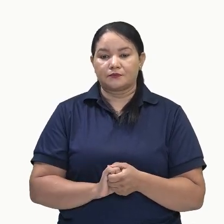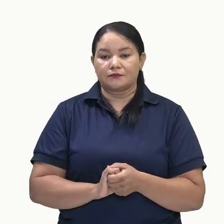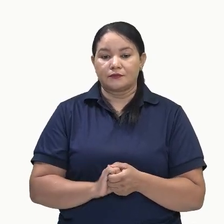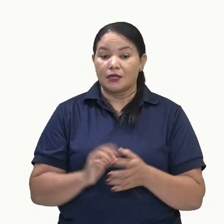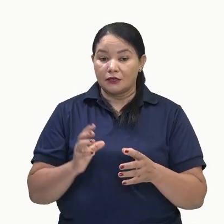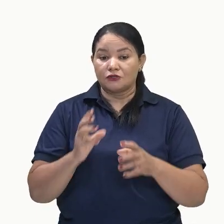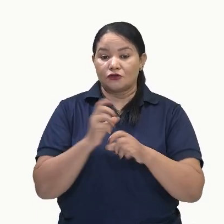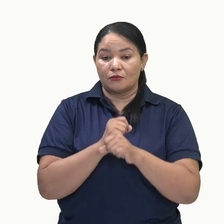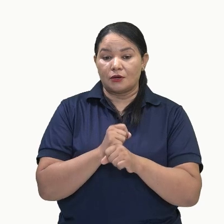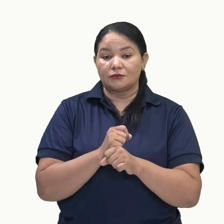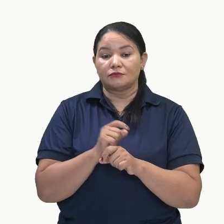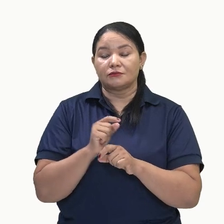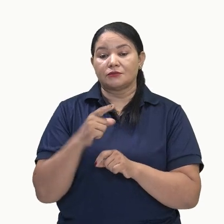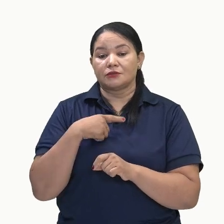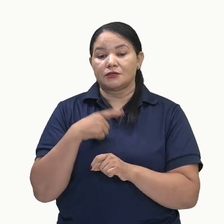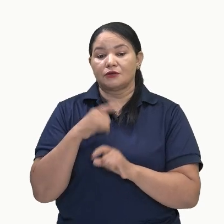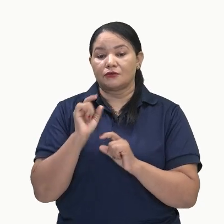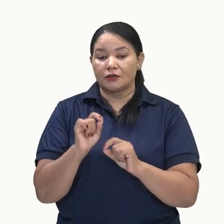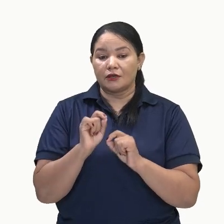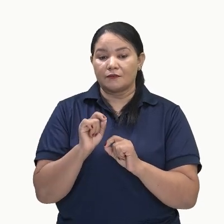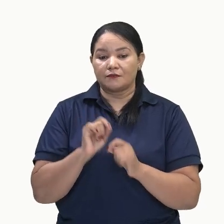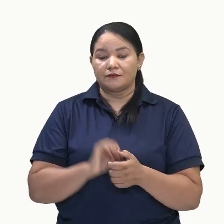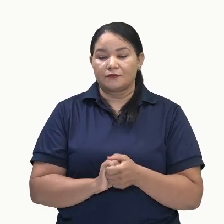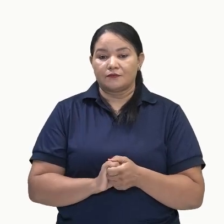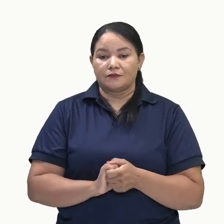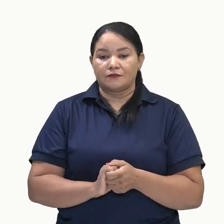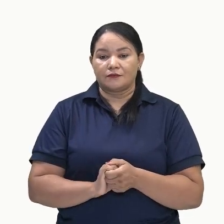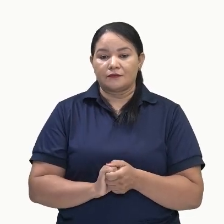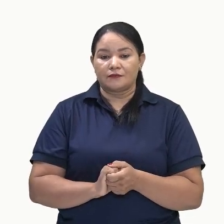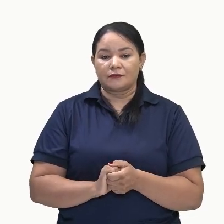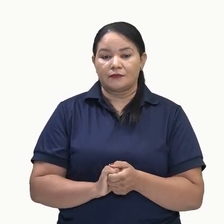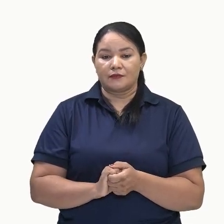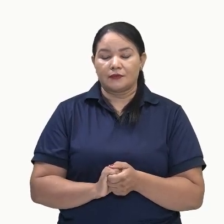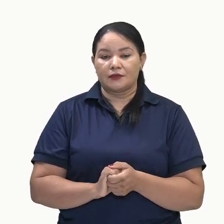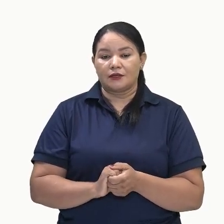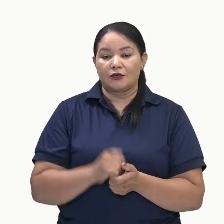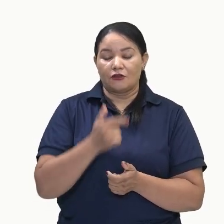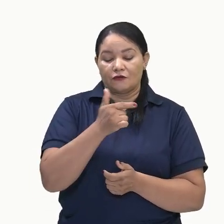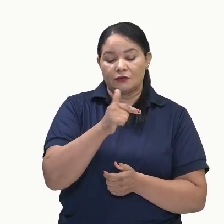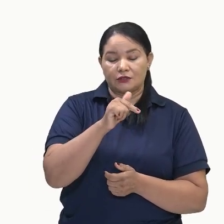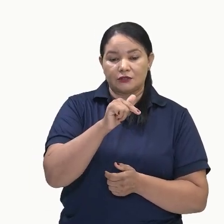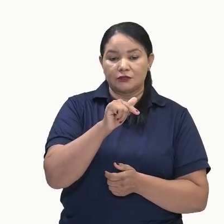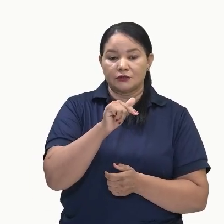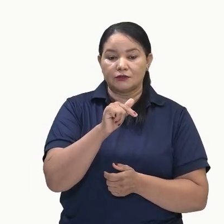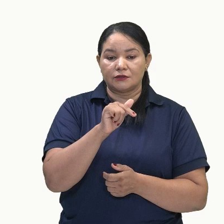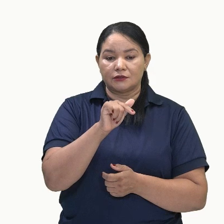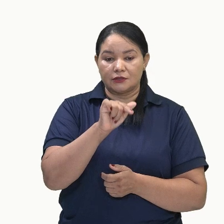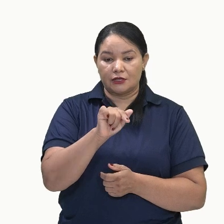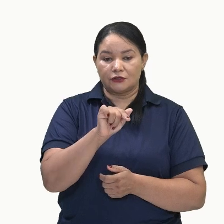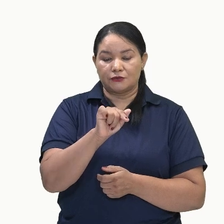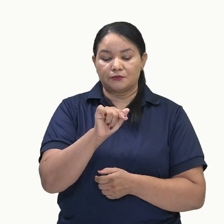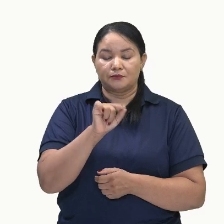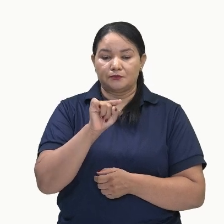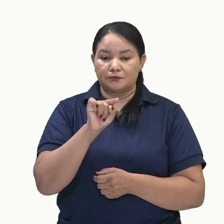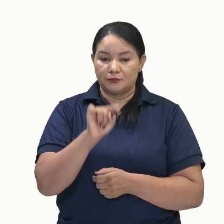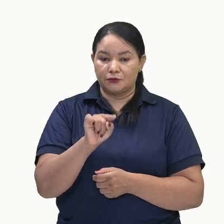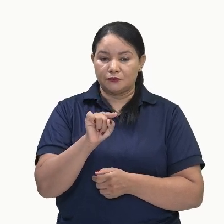essa soma, nós vamos ter então aqui o valor de 27 mil